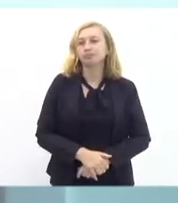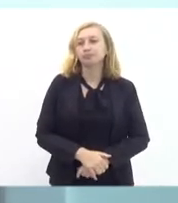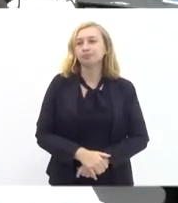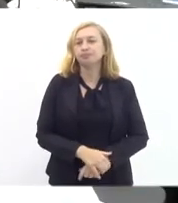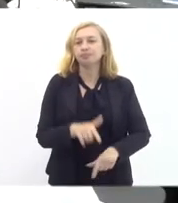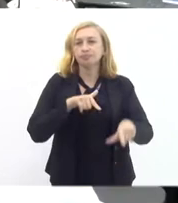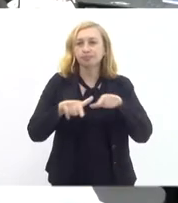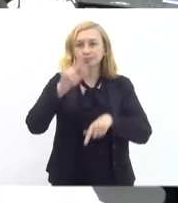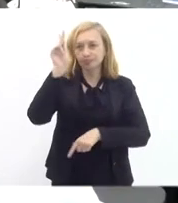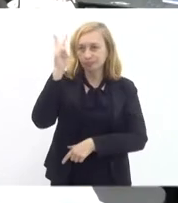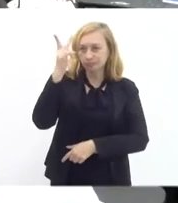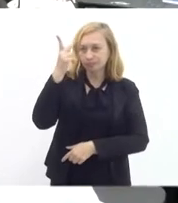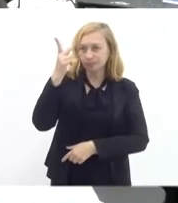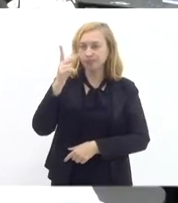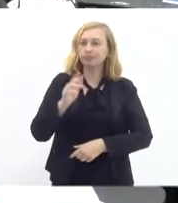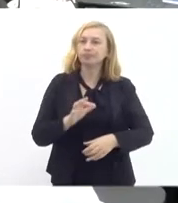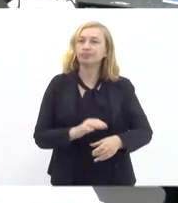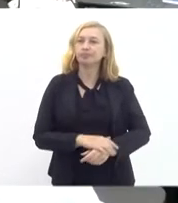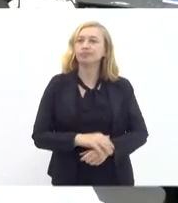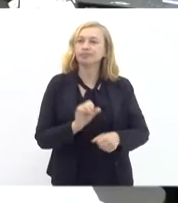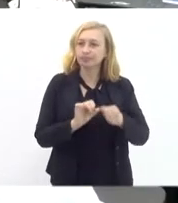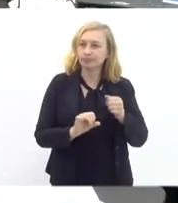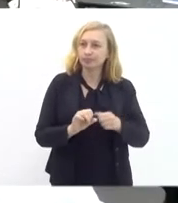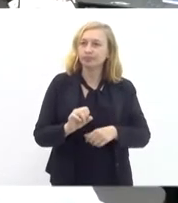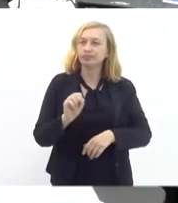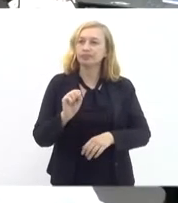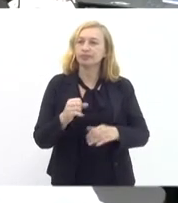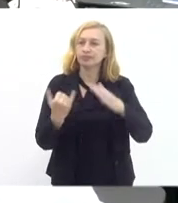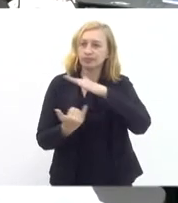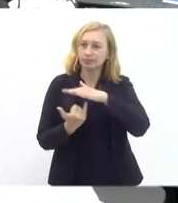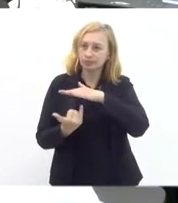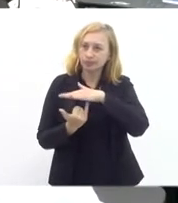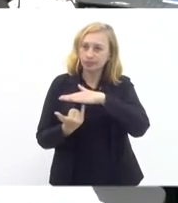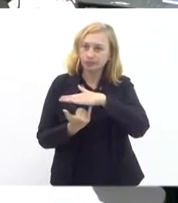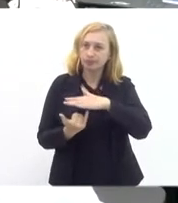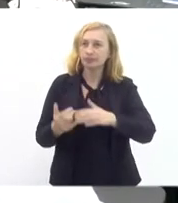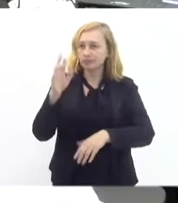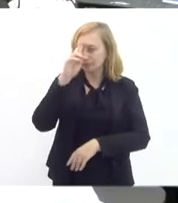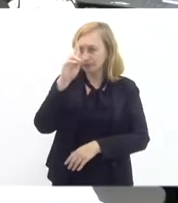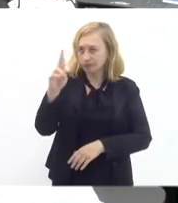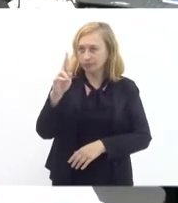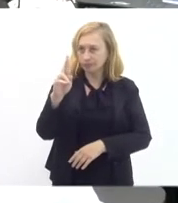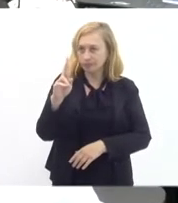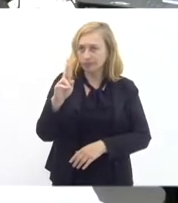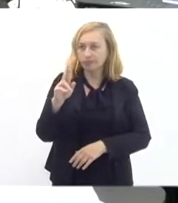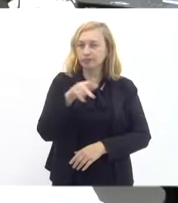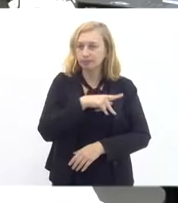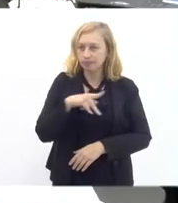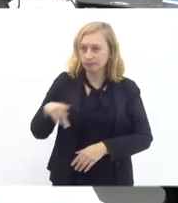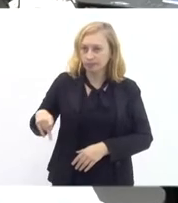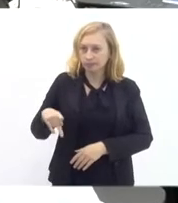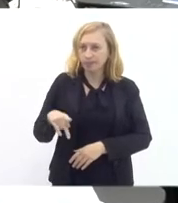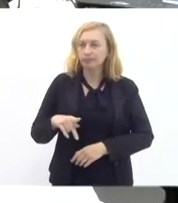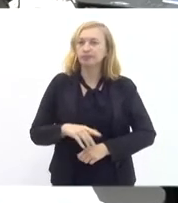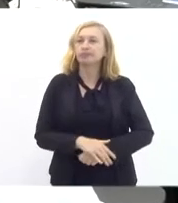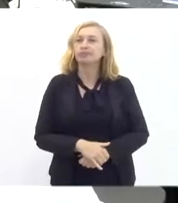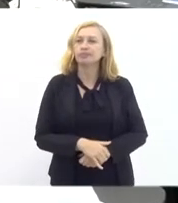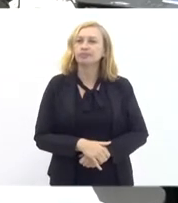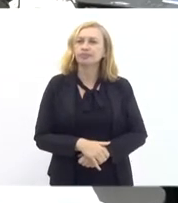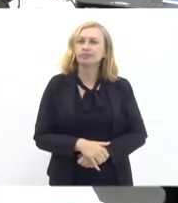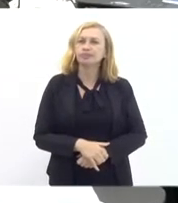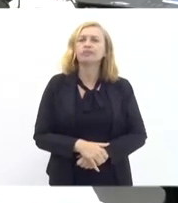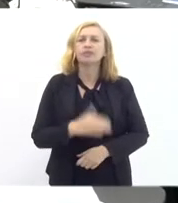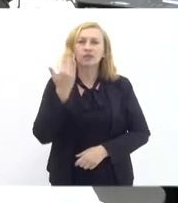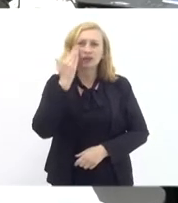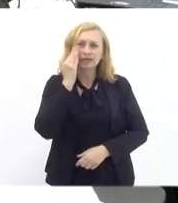trabalho histórico que é feito pela instituição que o senhor preside momentaneamente.